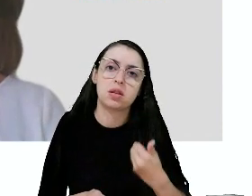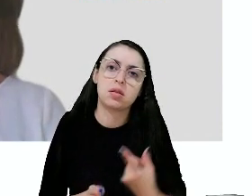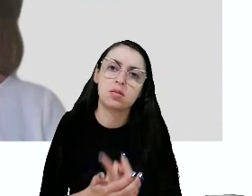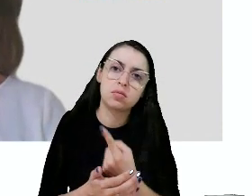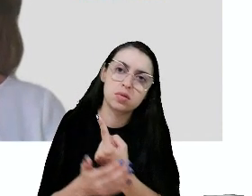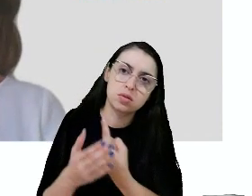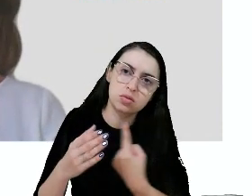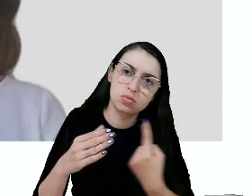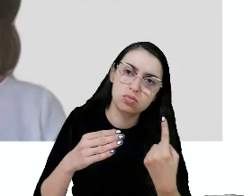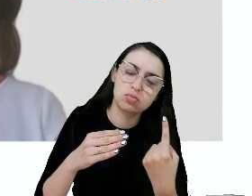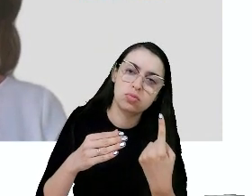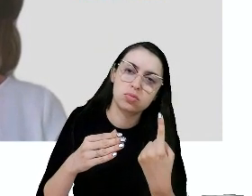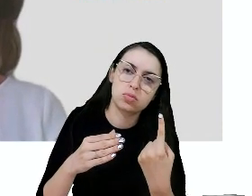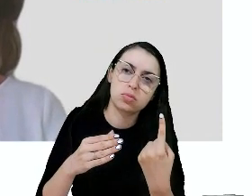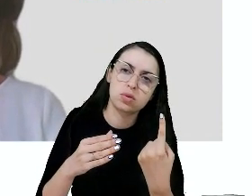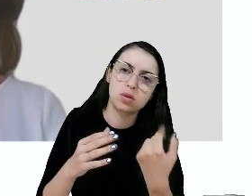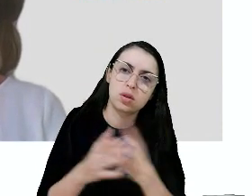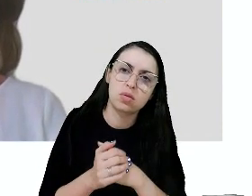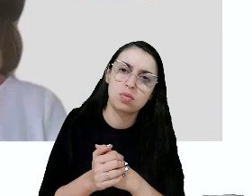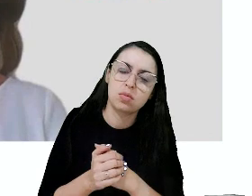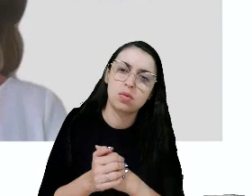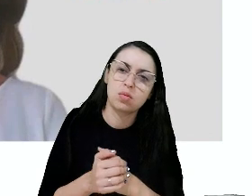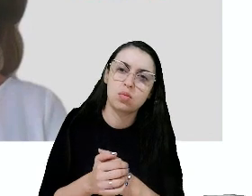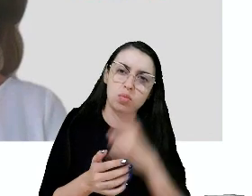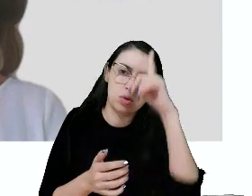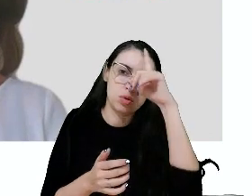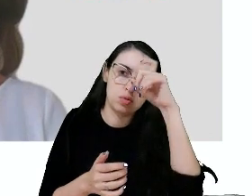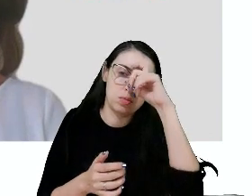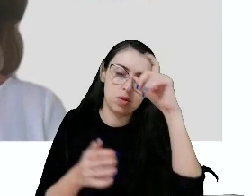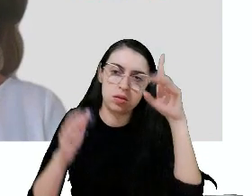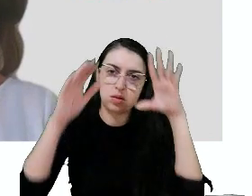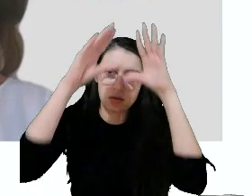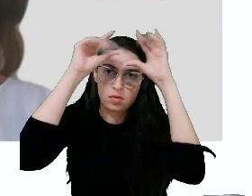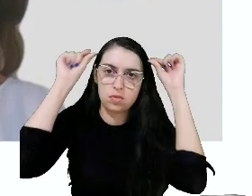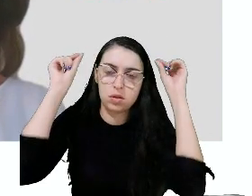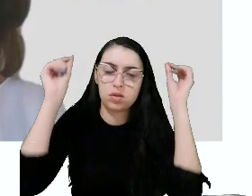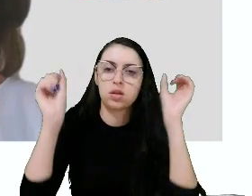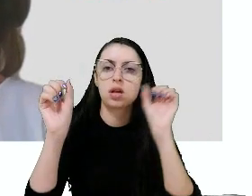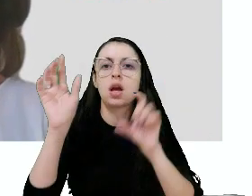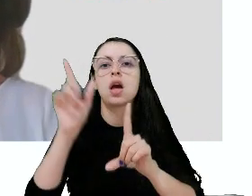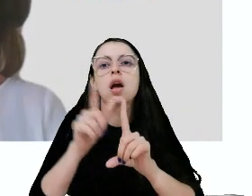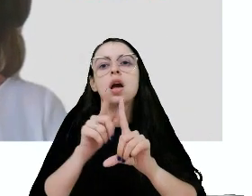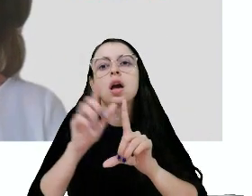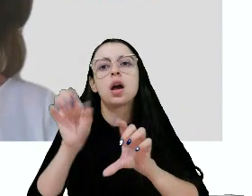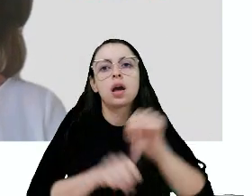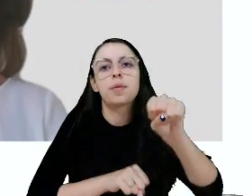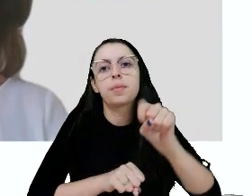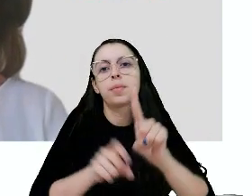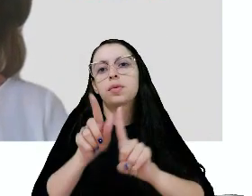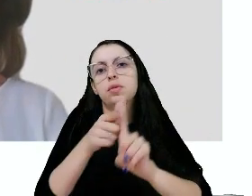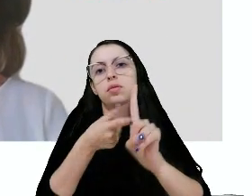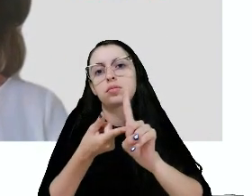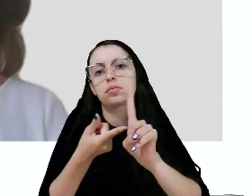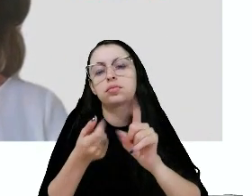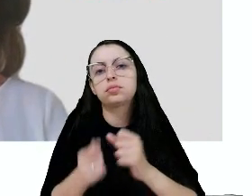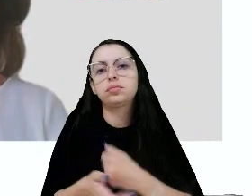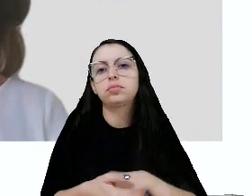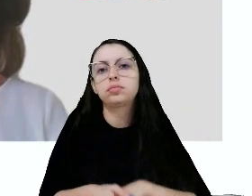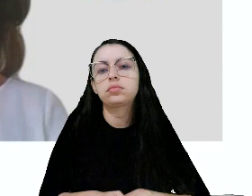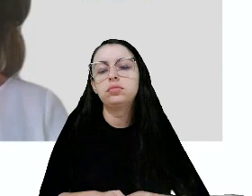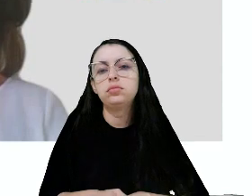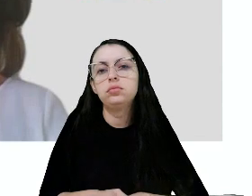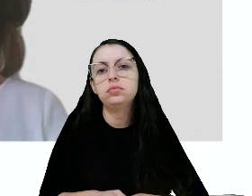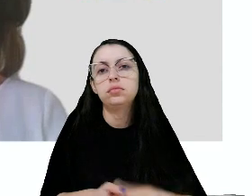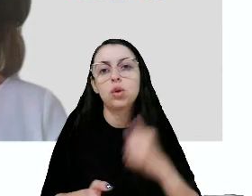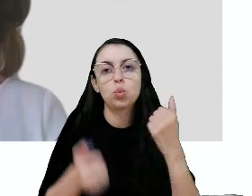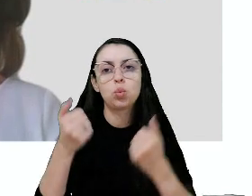ser conduzida até o hospital onde fizeram a interrupção dessa gravidez. Ela teve que ser conduzida